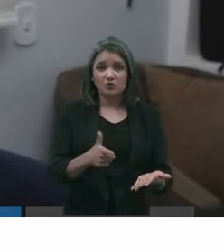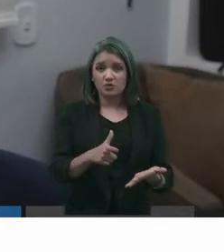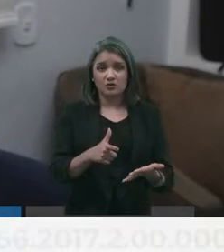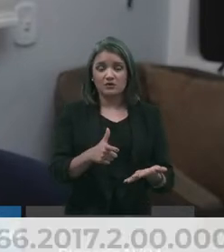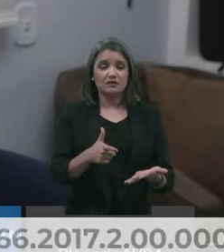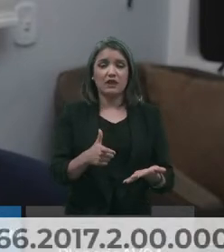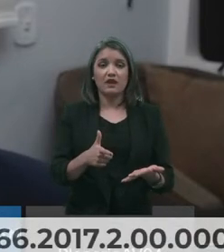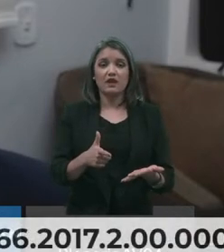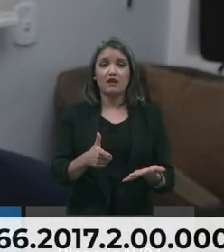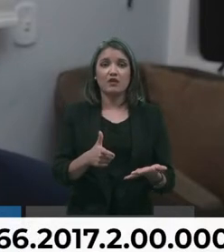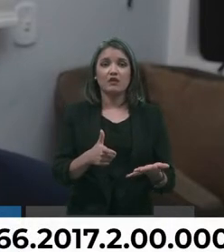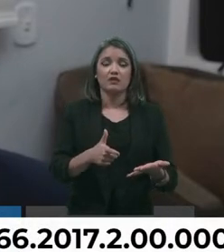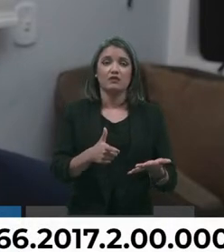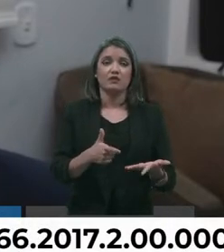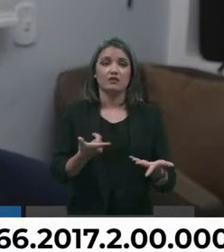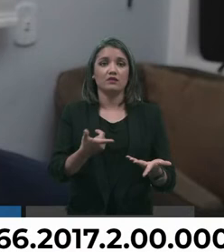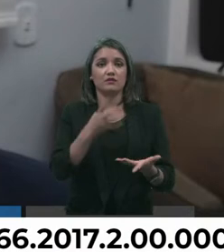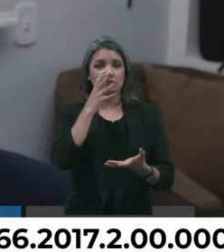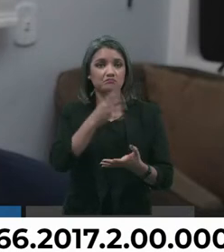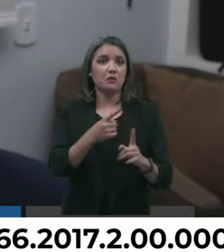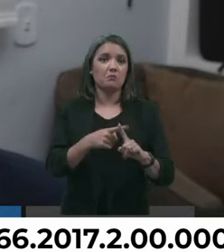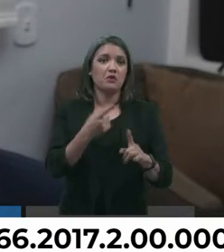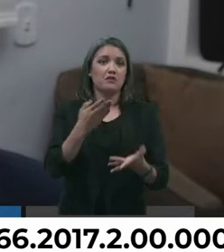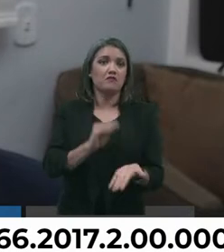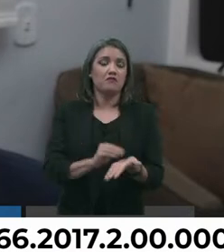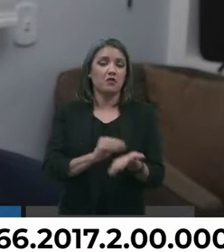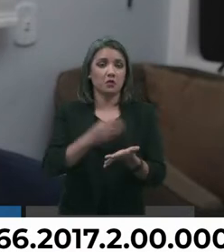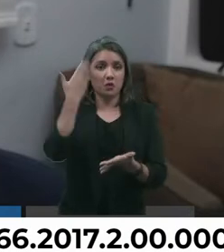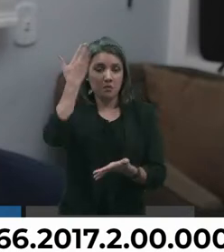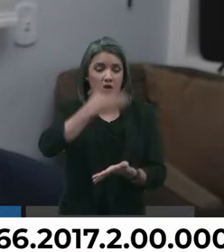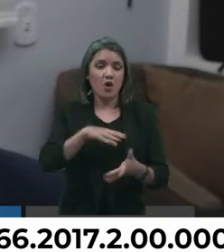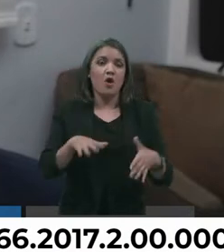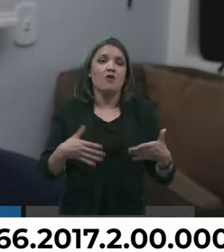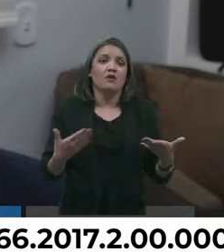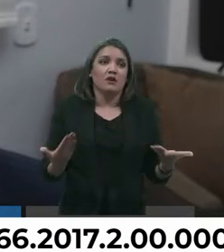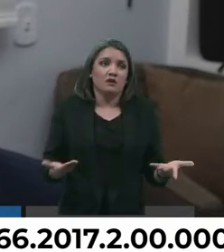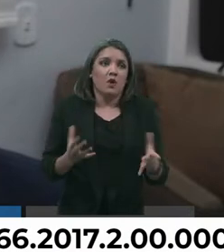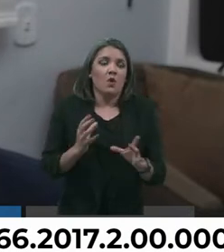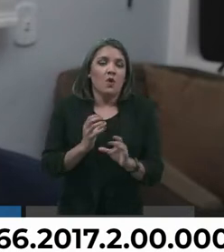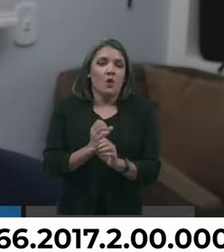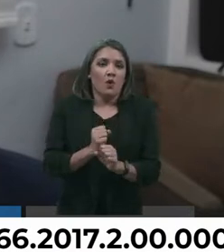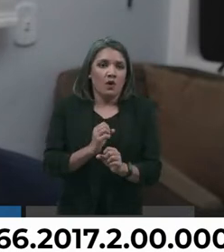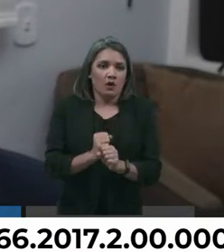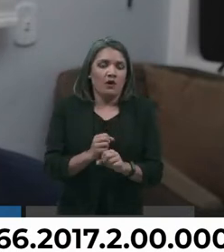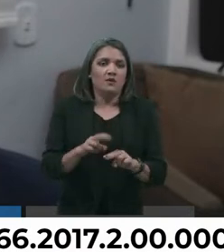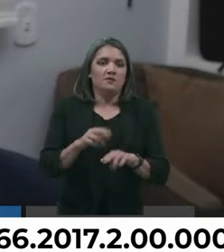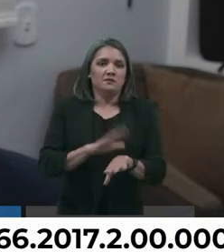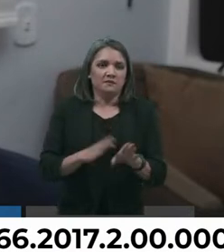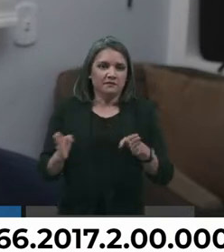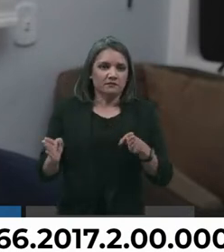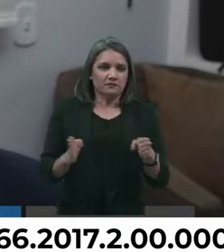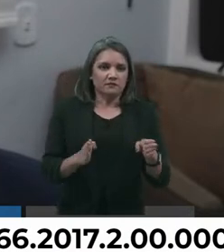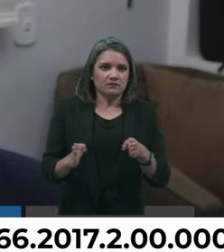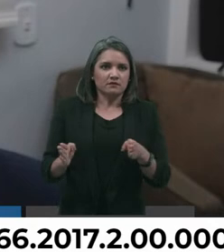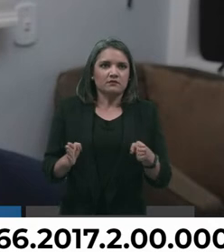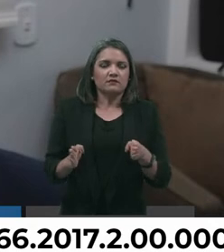de autoria. Então, para todos os efeitos formais, o cálculo seria pelo prazo da pena em